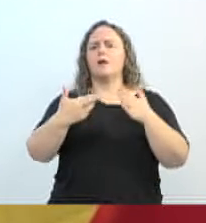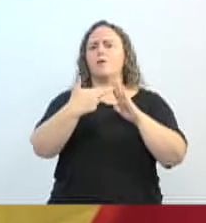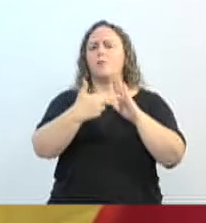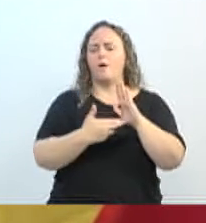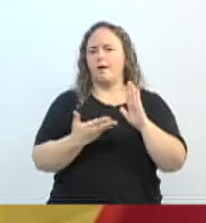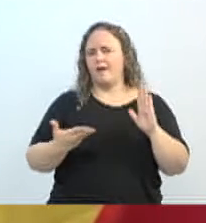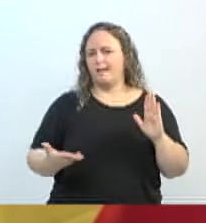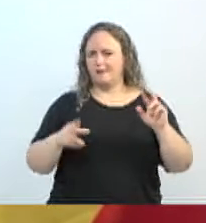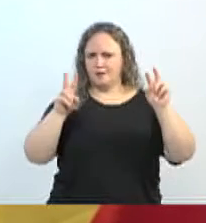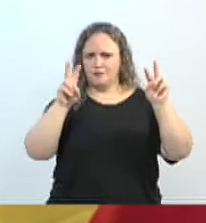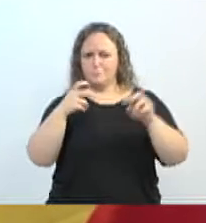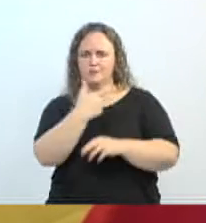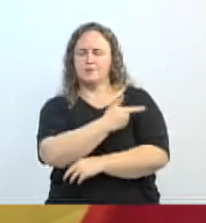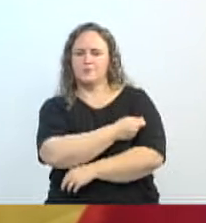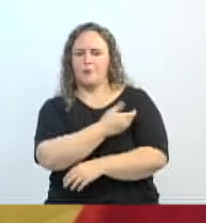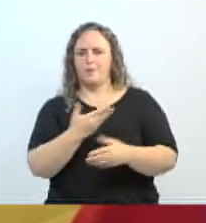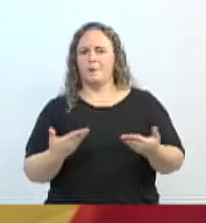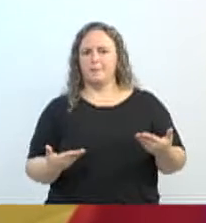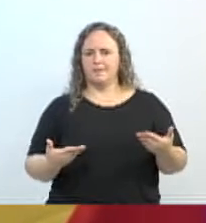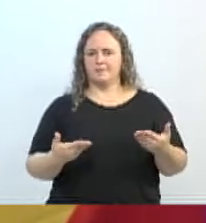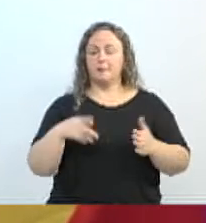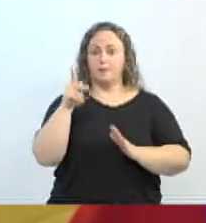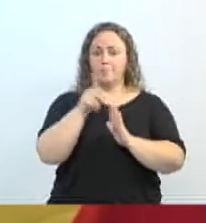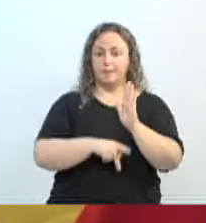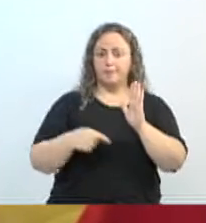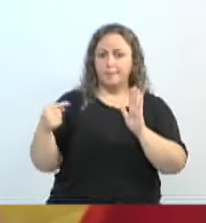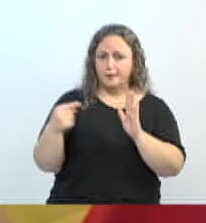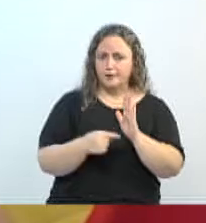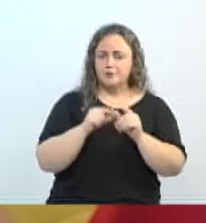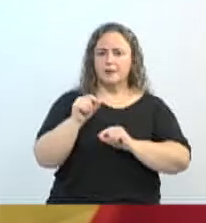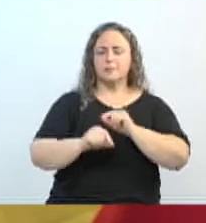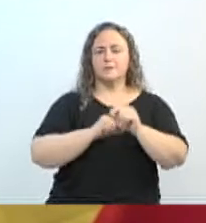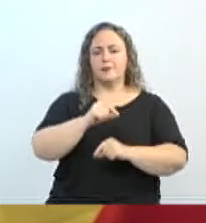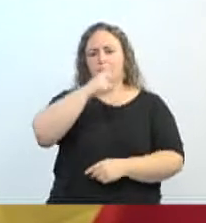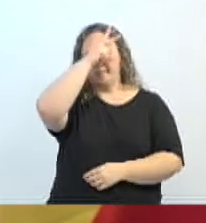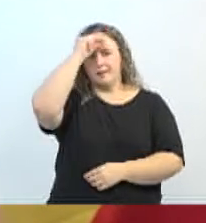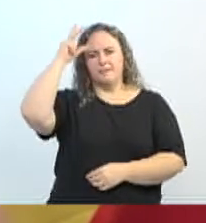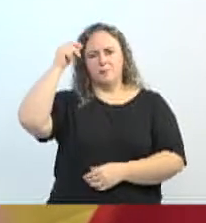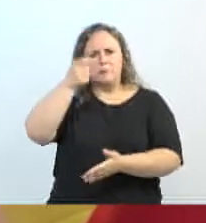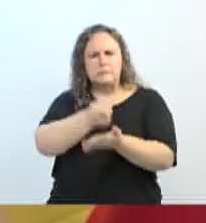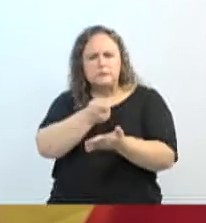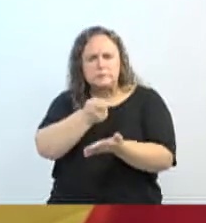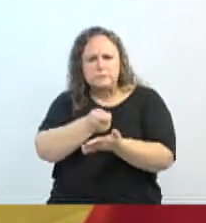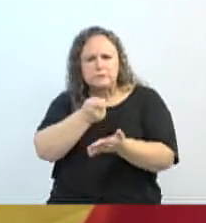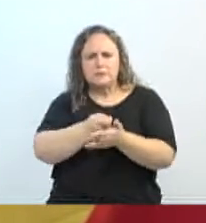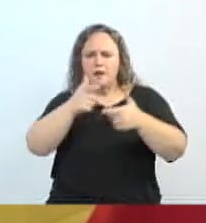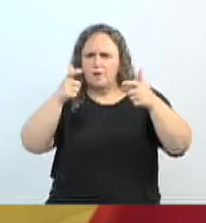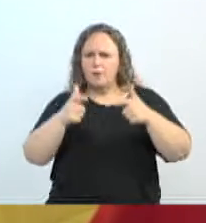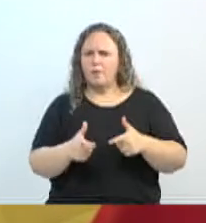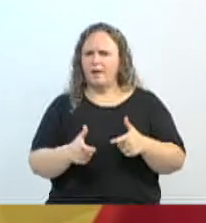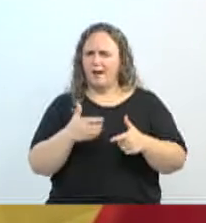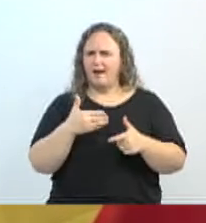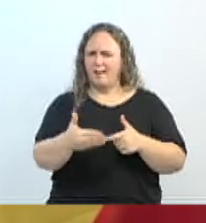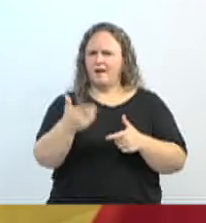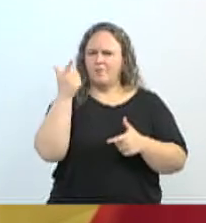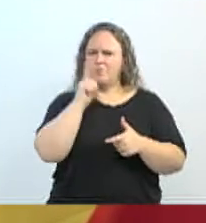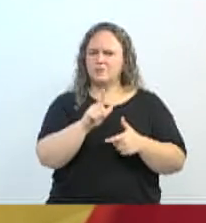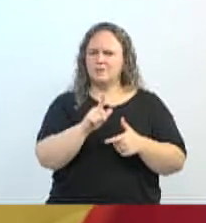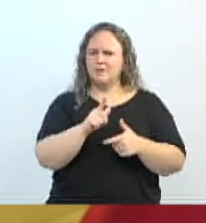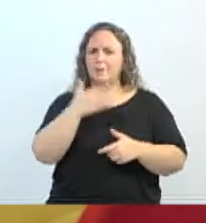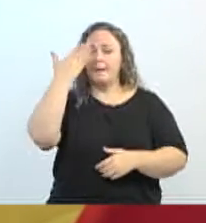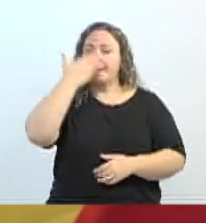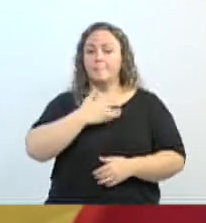prevê. Ele prevê que a Prefeitura não possa exigir que os estabelecimentos implementem essa medida sanitária